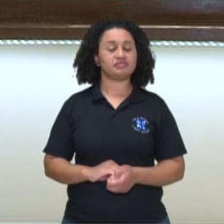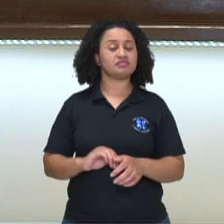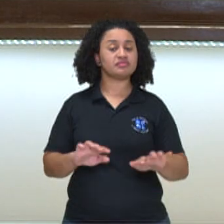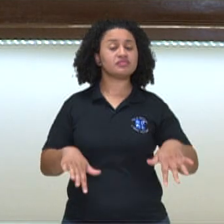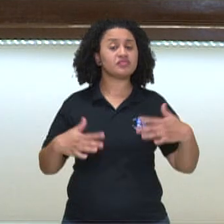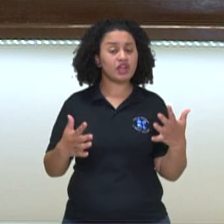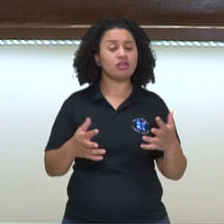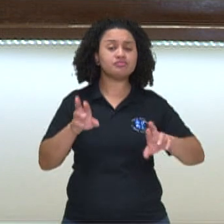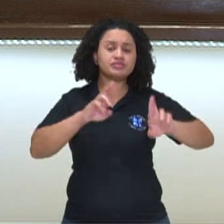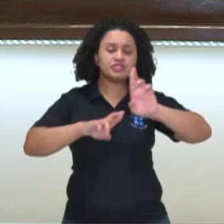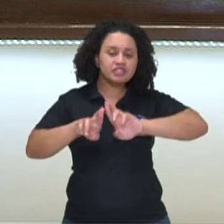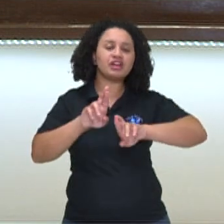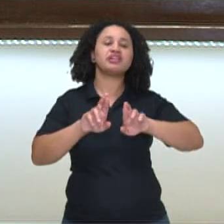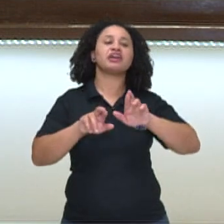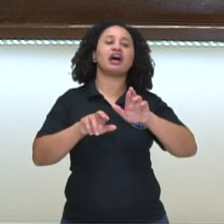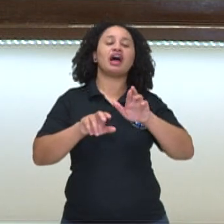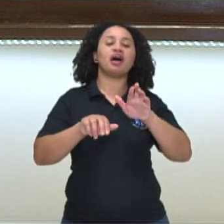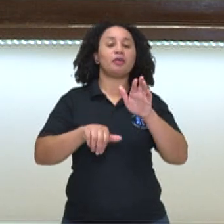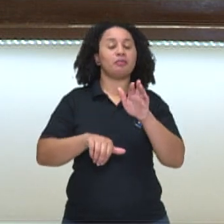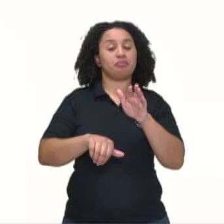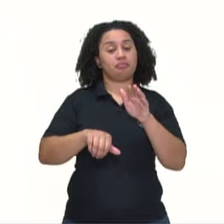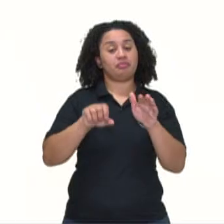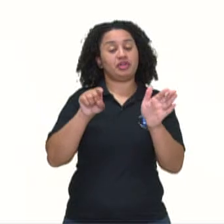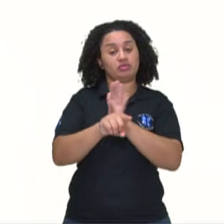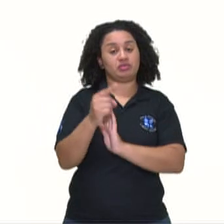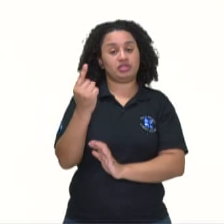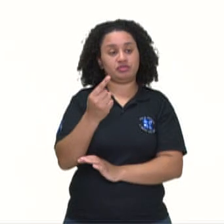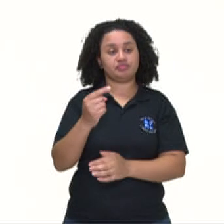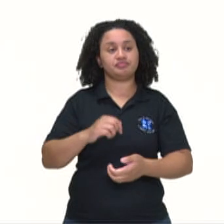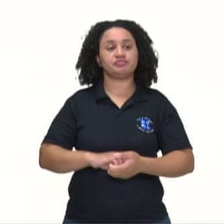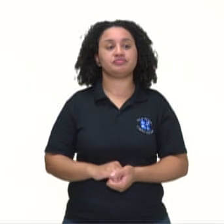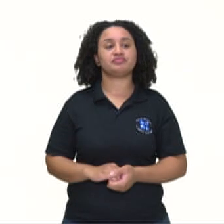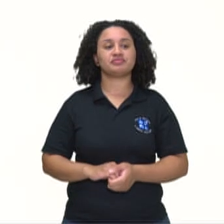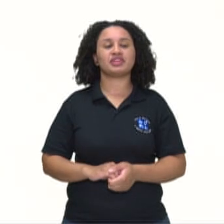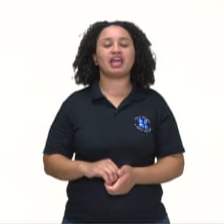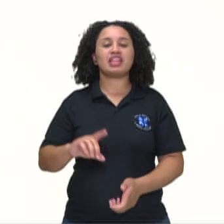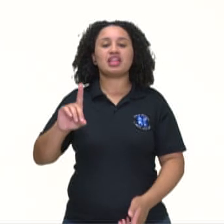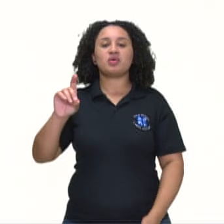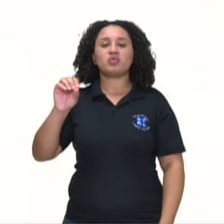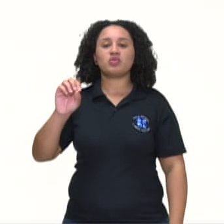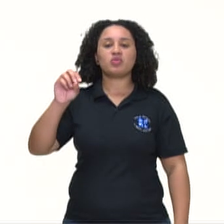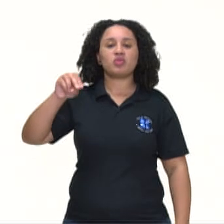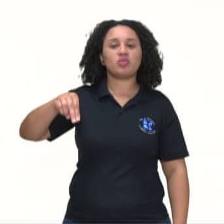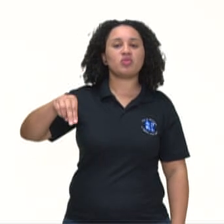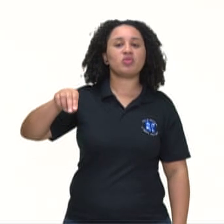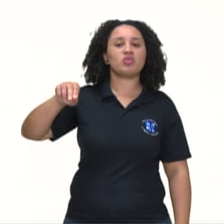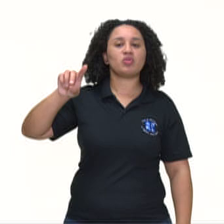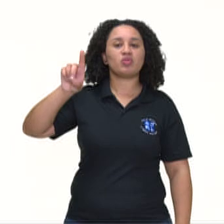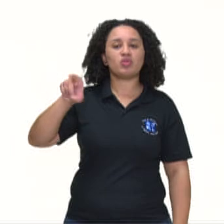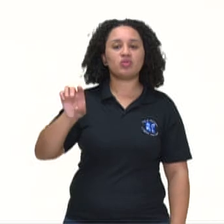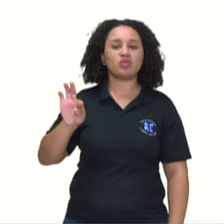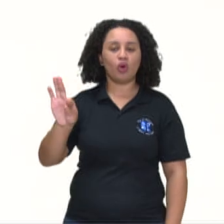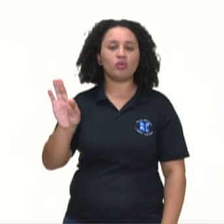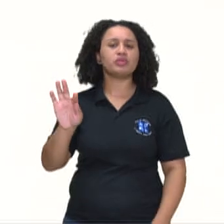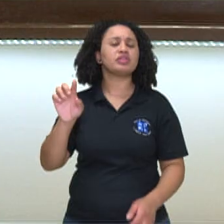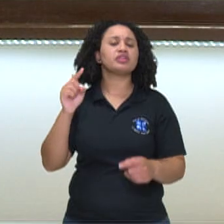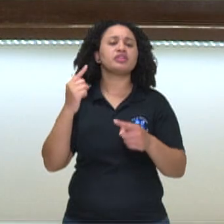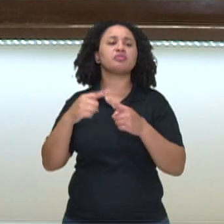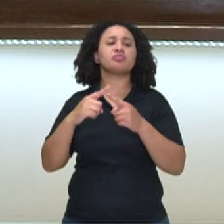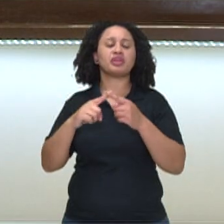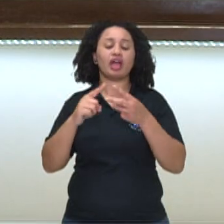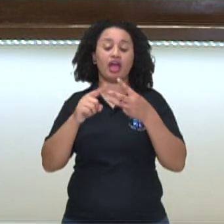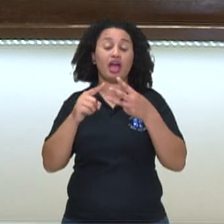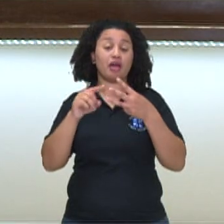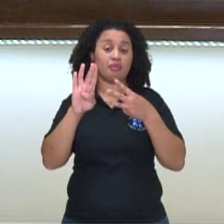Então, pessoal, observando a nossa primeira questão, Ernesto e Pedro don't work with us. Observem que aqui, por que não